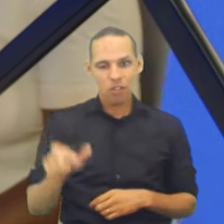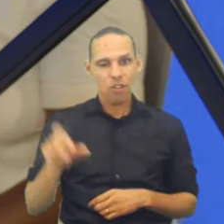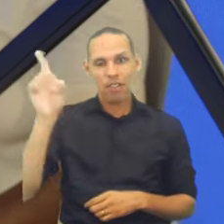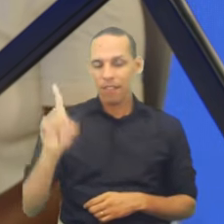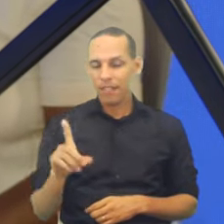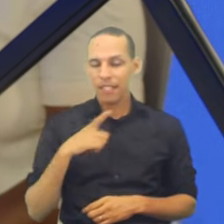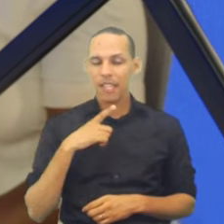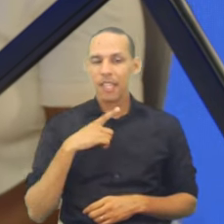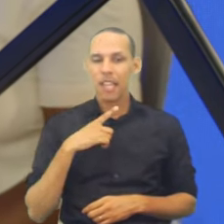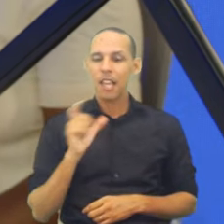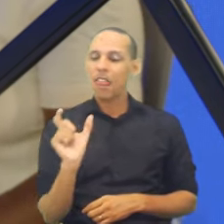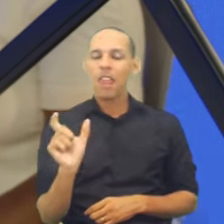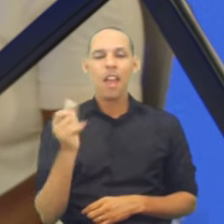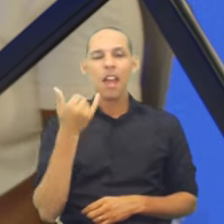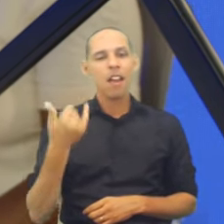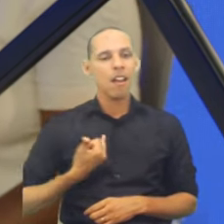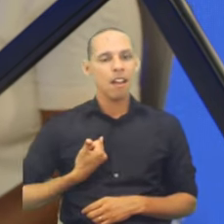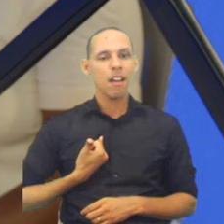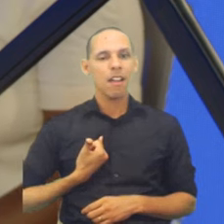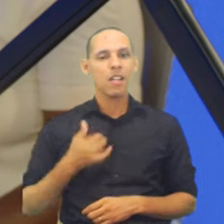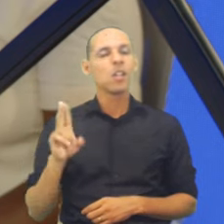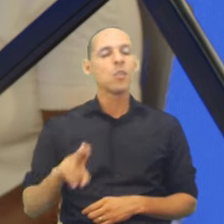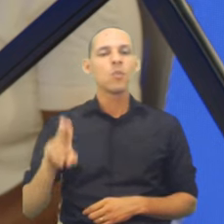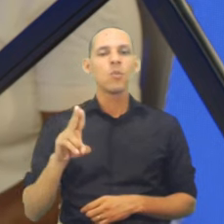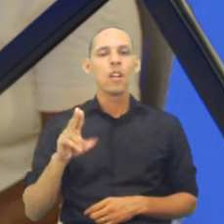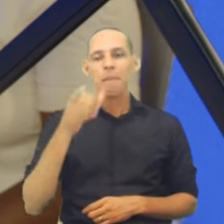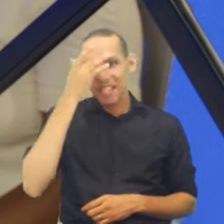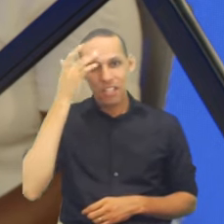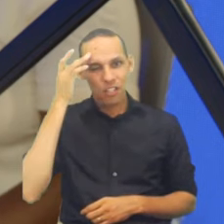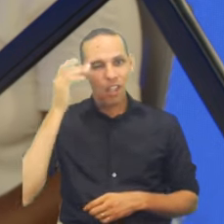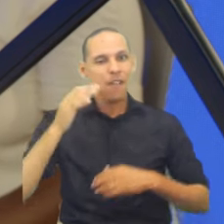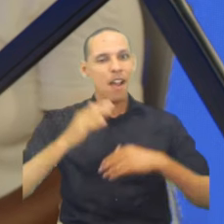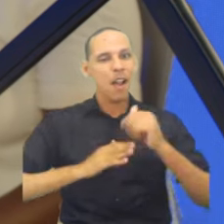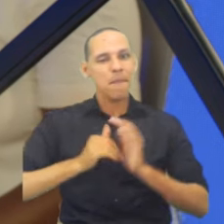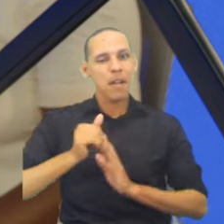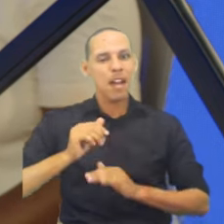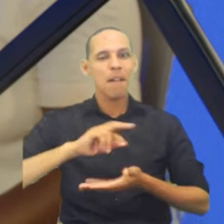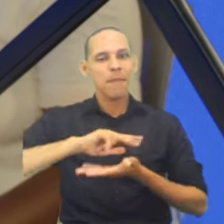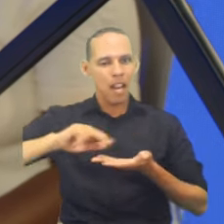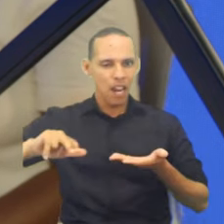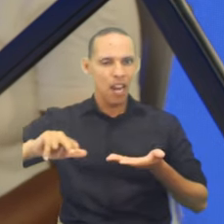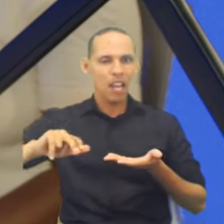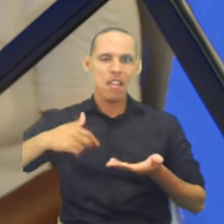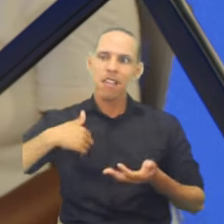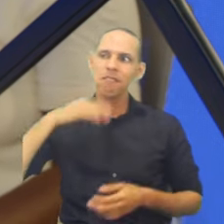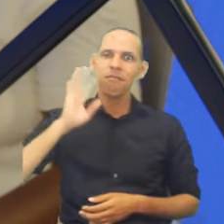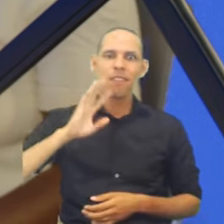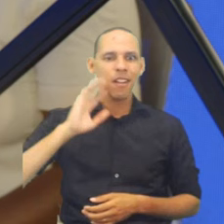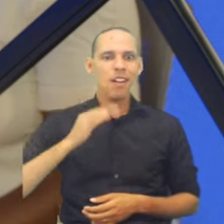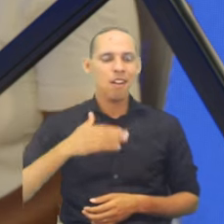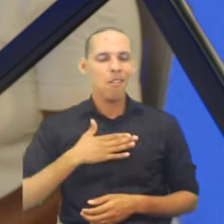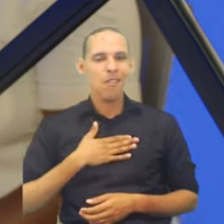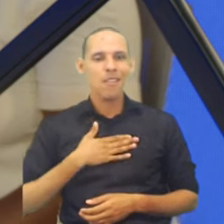tem deficiência e ela eh utiliza pessoa com habilidade diversa e eu achei tão legal